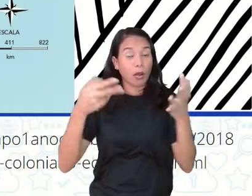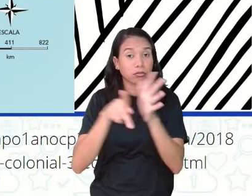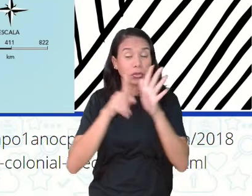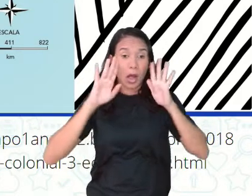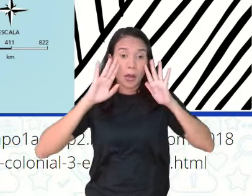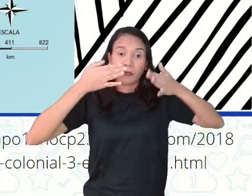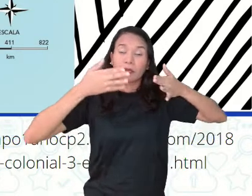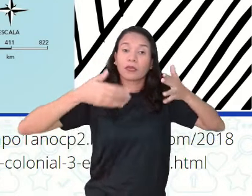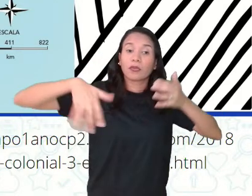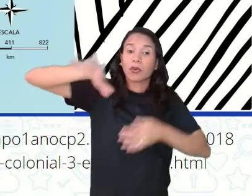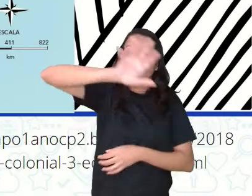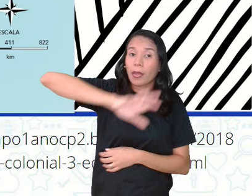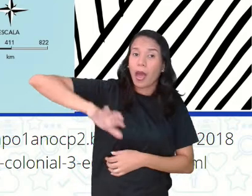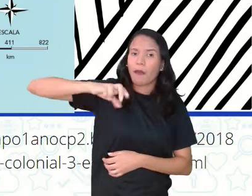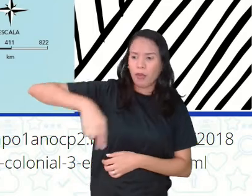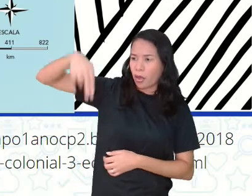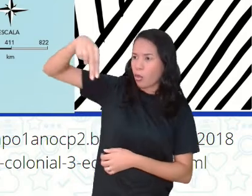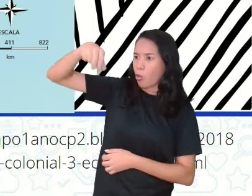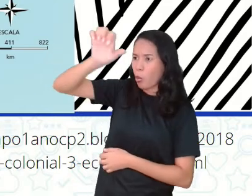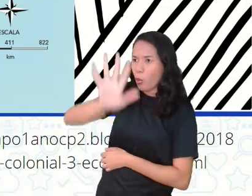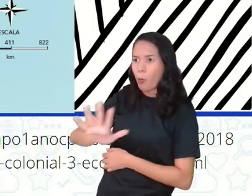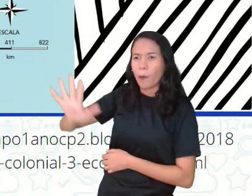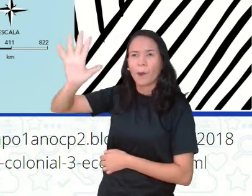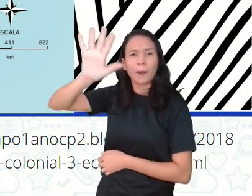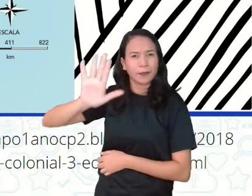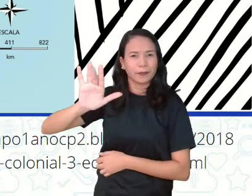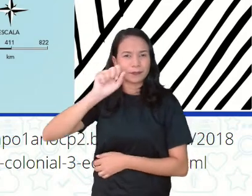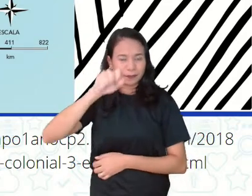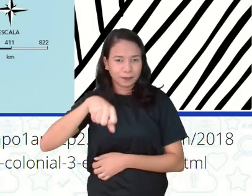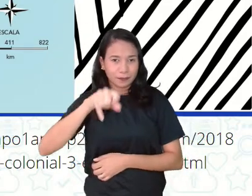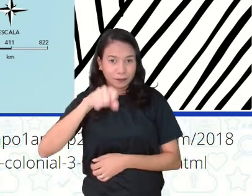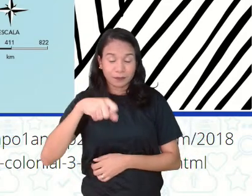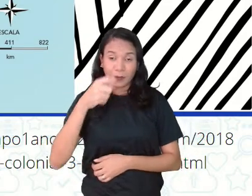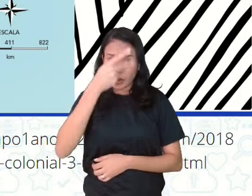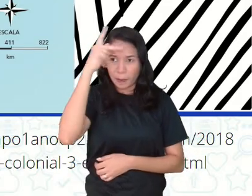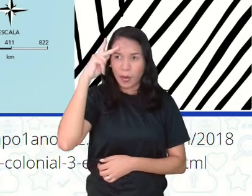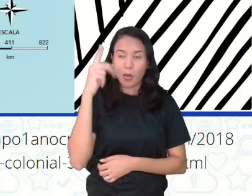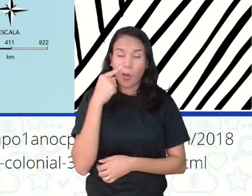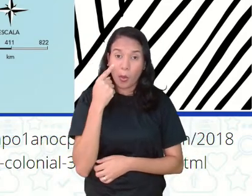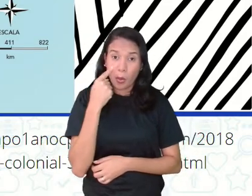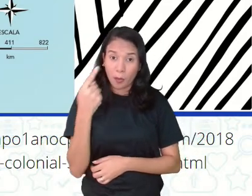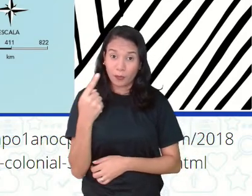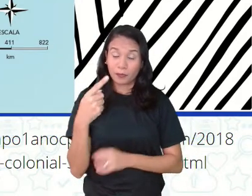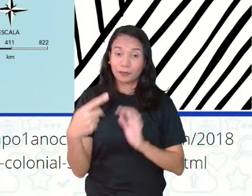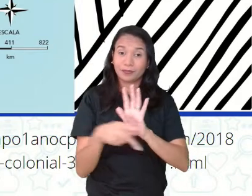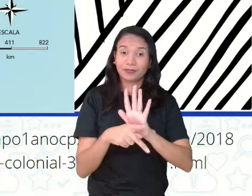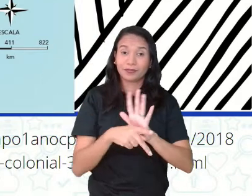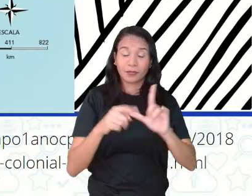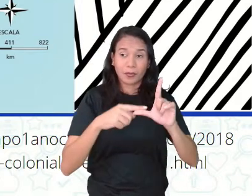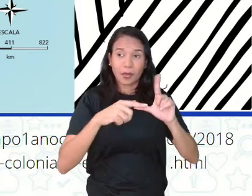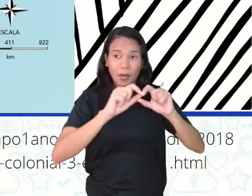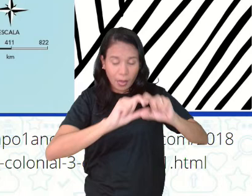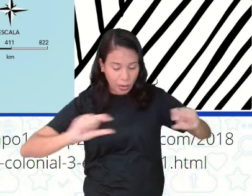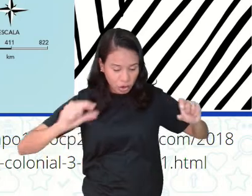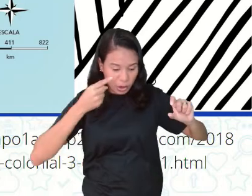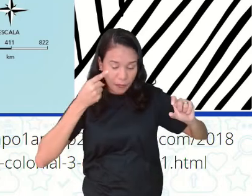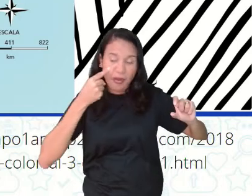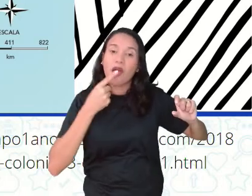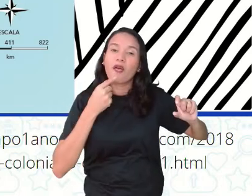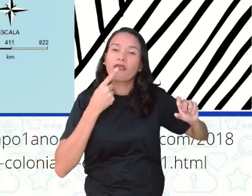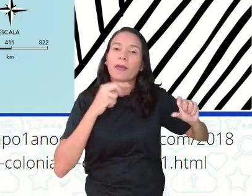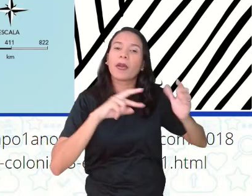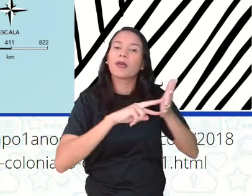né, concentradas no Nordeste, tá? Se a gente for lá para a legenda, a gente vê que essas setinhas